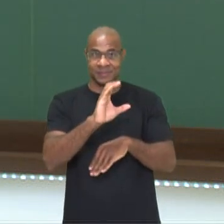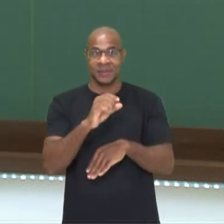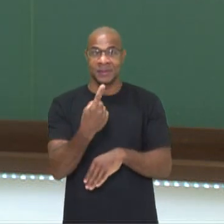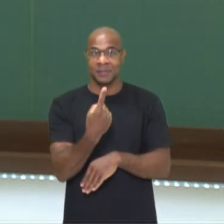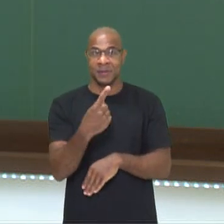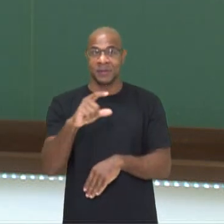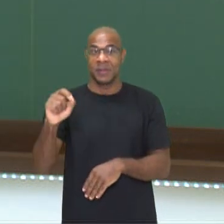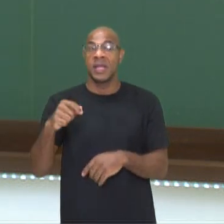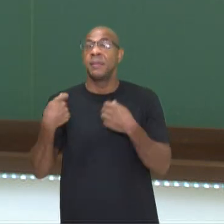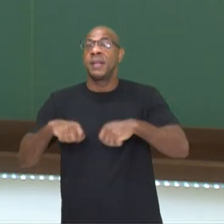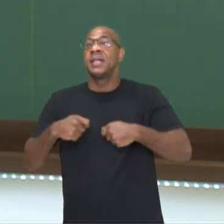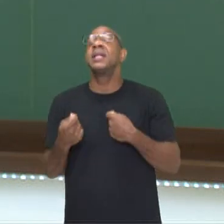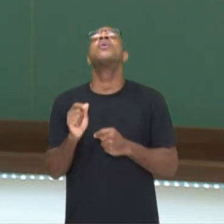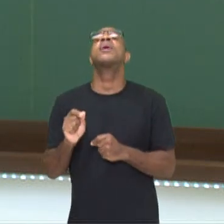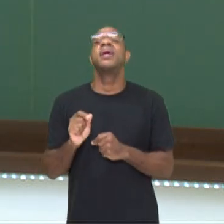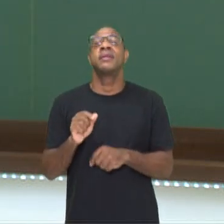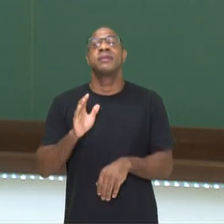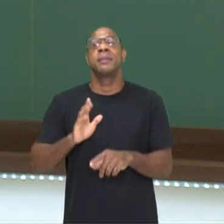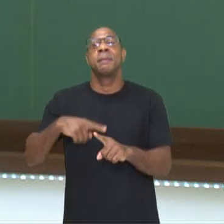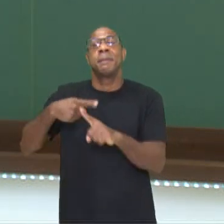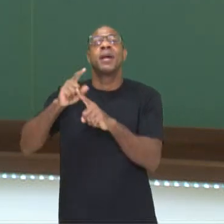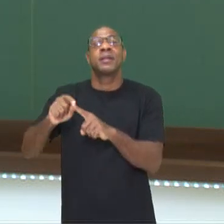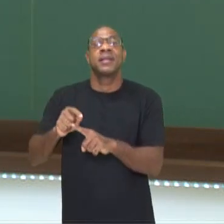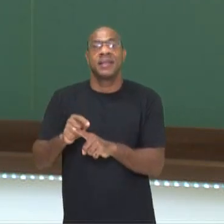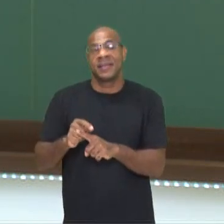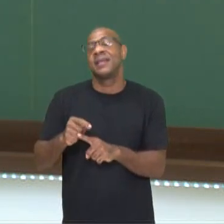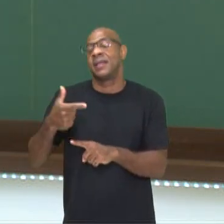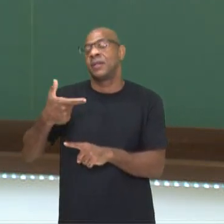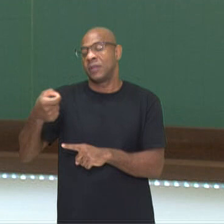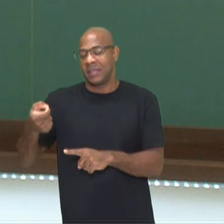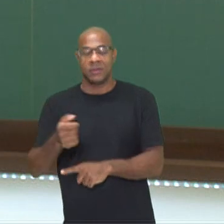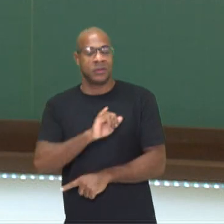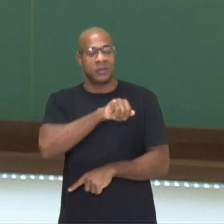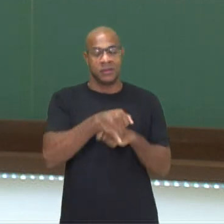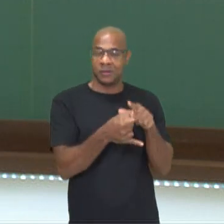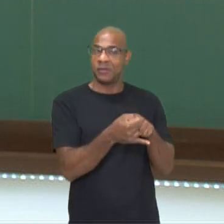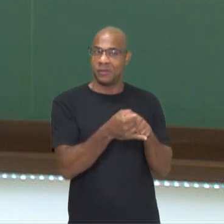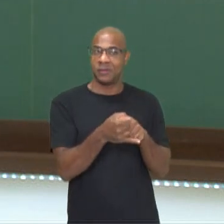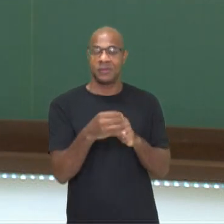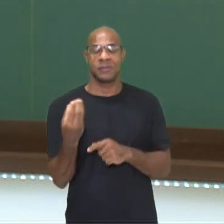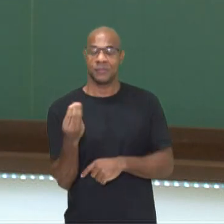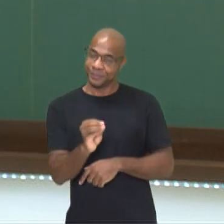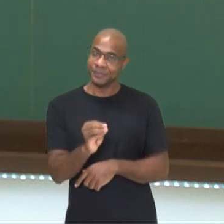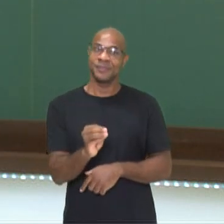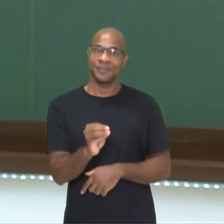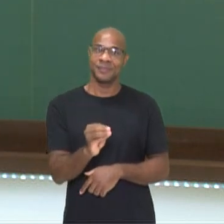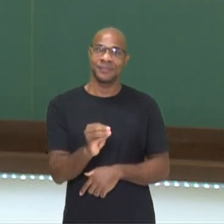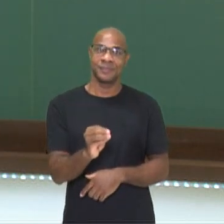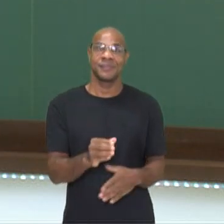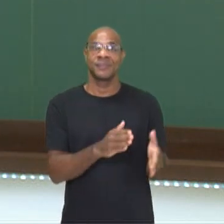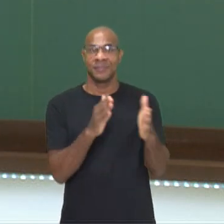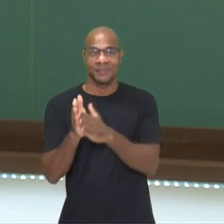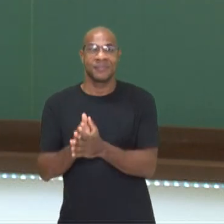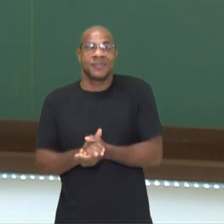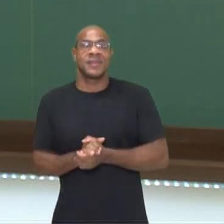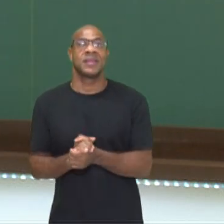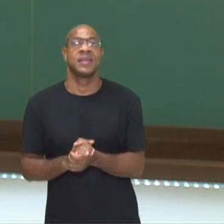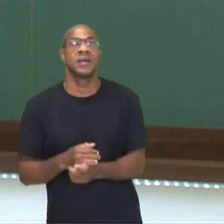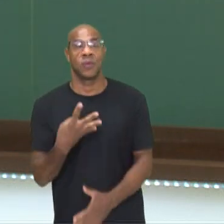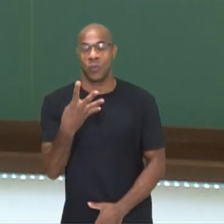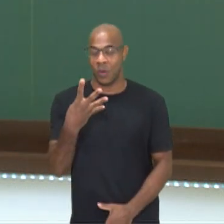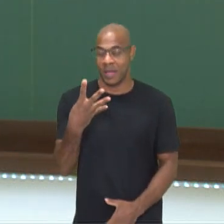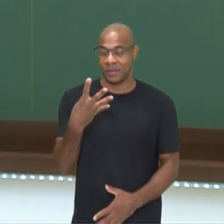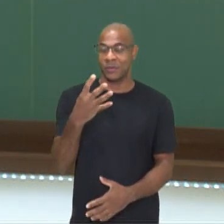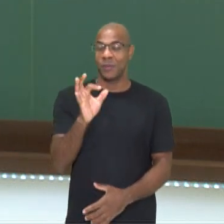200, certo? Então, os juros têm que ser de R$200, investindo a 4% ao mês. A gente quer saber